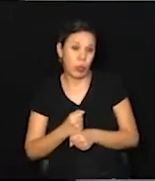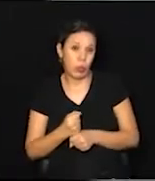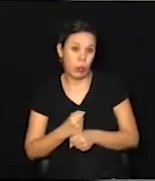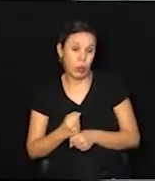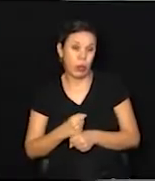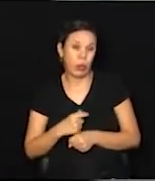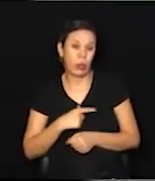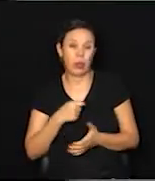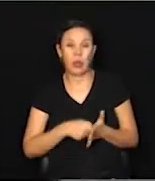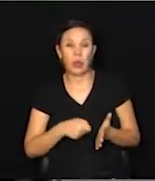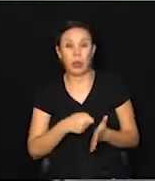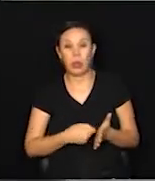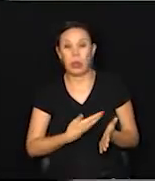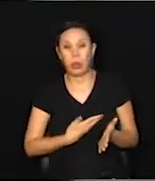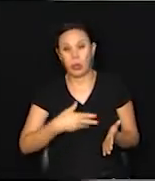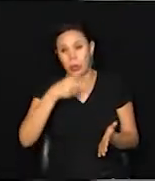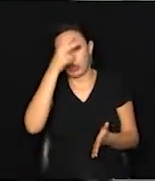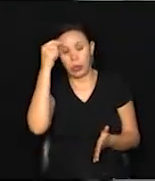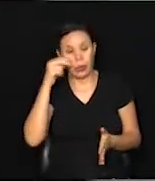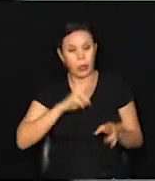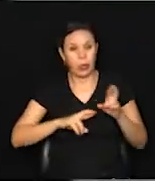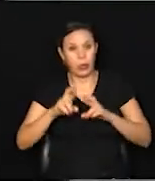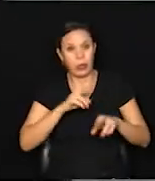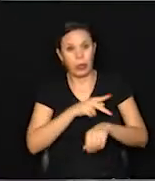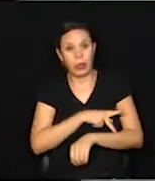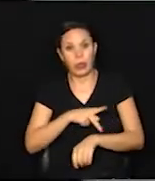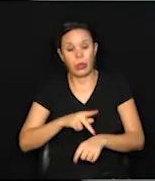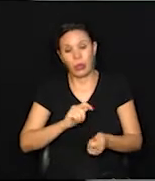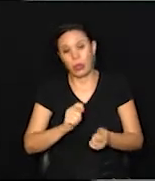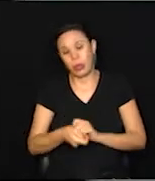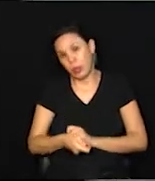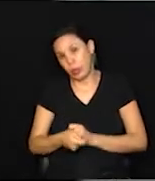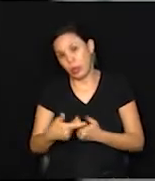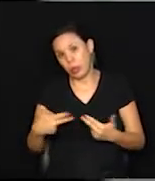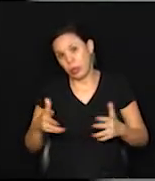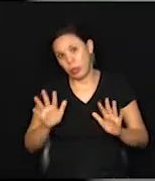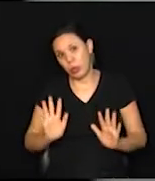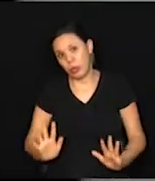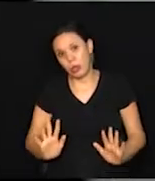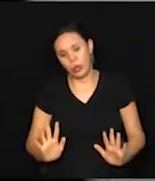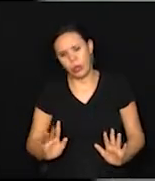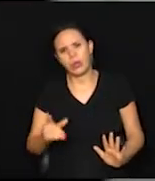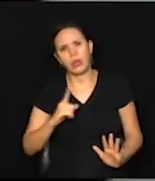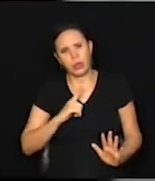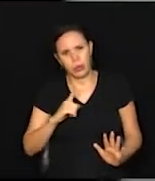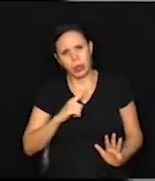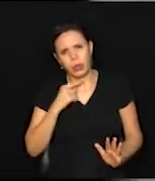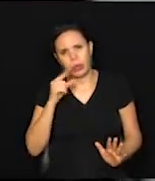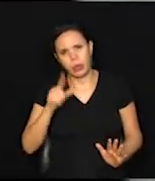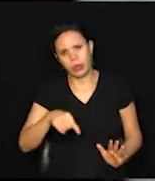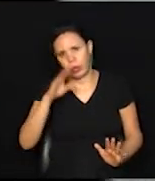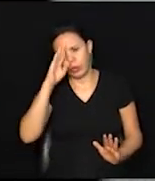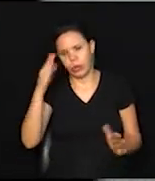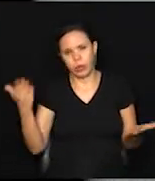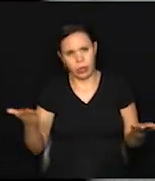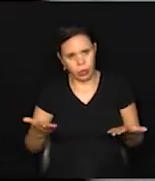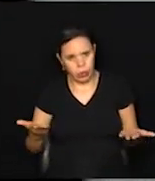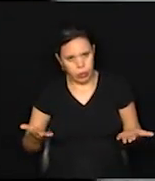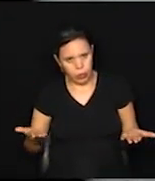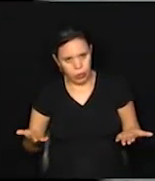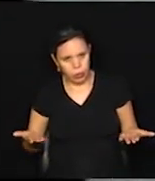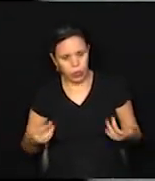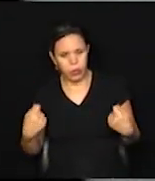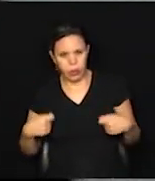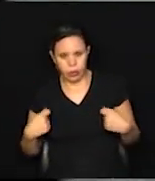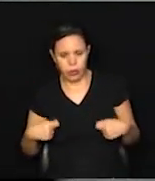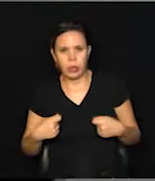políticas públicas e rever processos pedagógicos, ou seja, tem tudo isso. Mas nós temos uma questão que é prioridade hoje, quer dizer, a gente